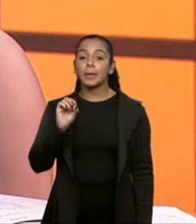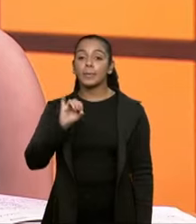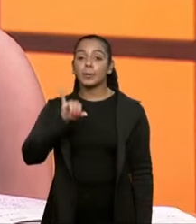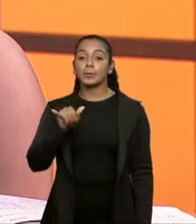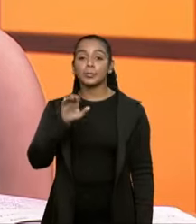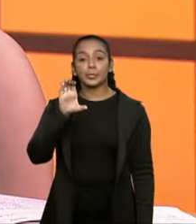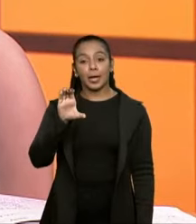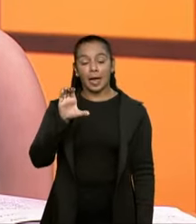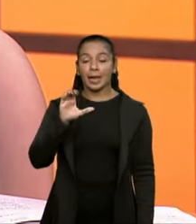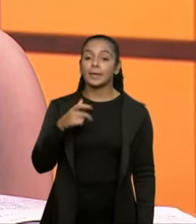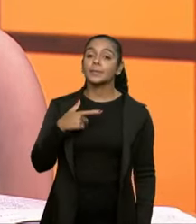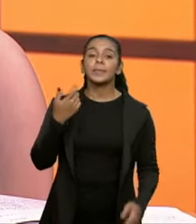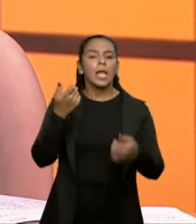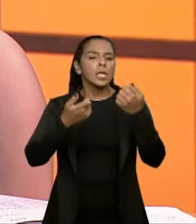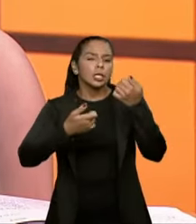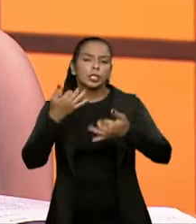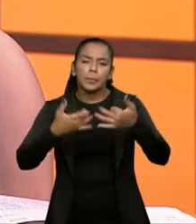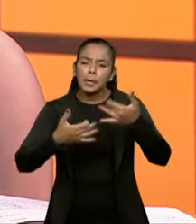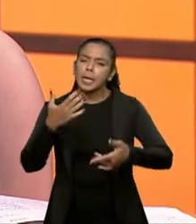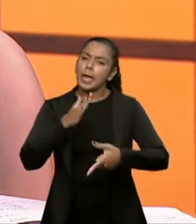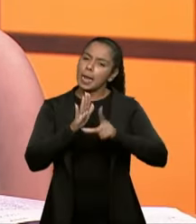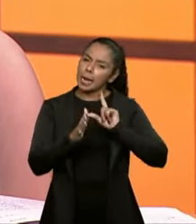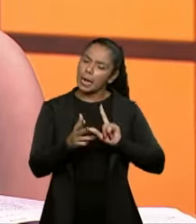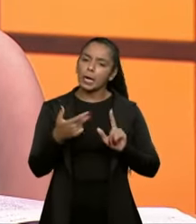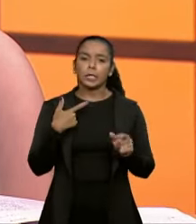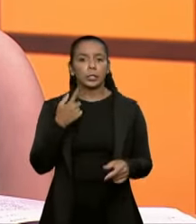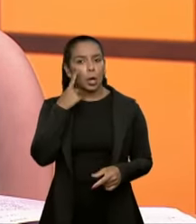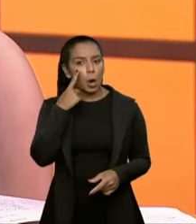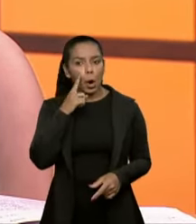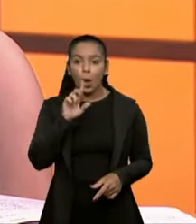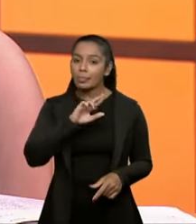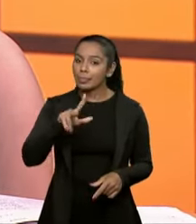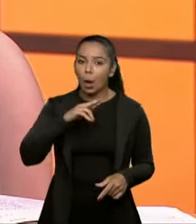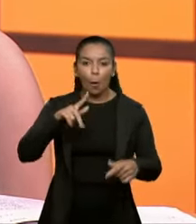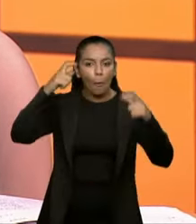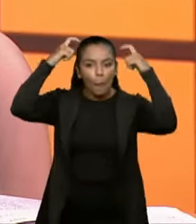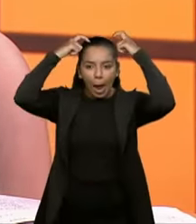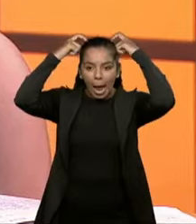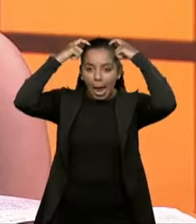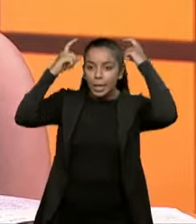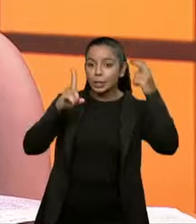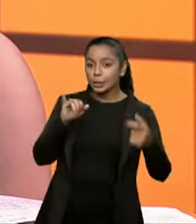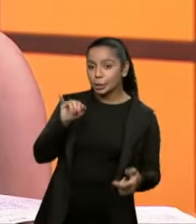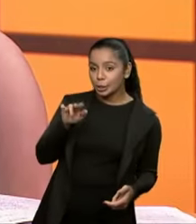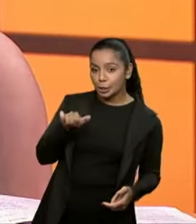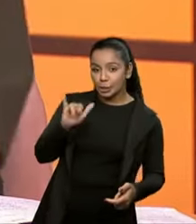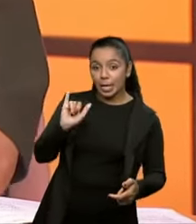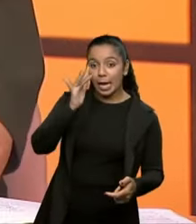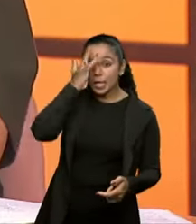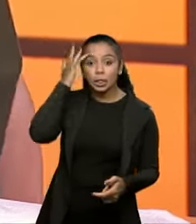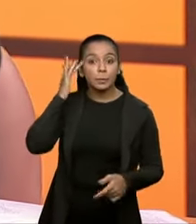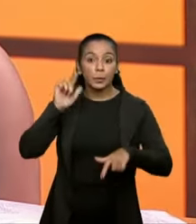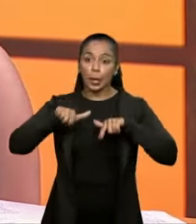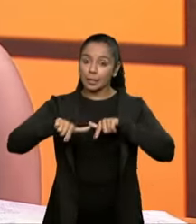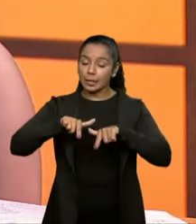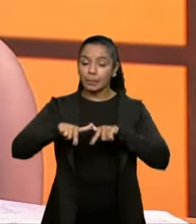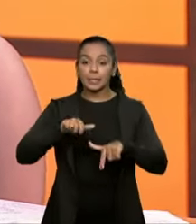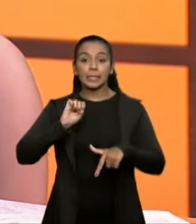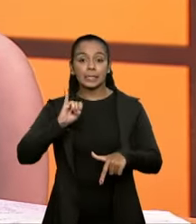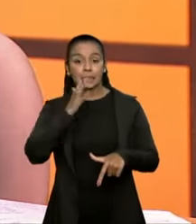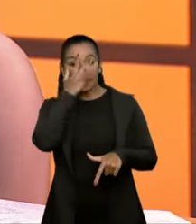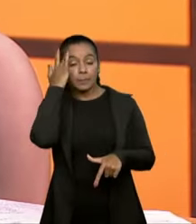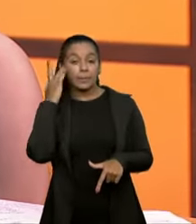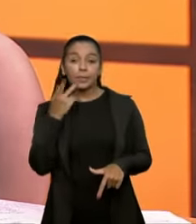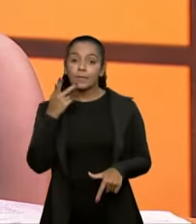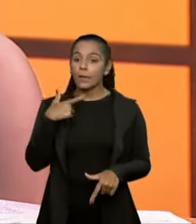Muito bom! E eu expliquei muito antes. Falei, olha, não é a Disney, é um escritório, as pessoas estão trabalhando. Então fica assim. Se alguém, por acaso, falar,